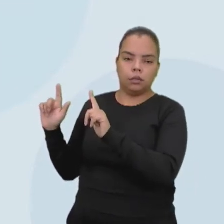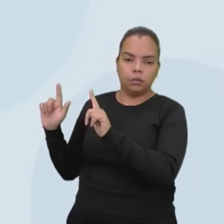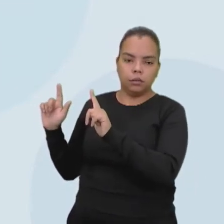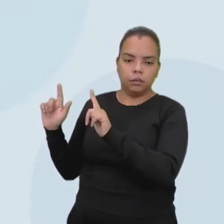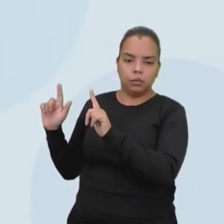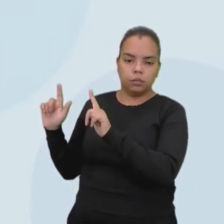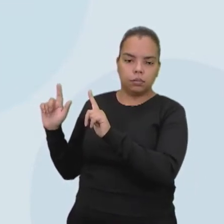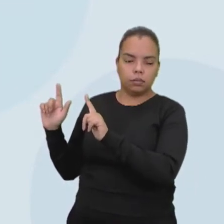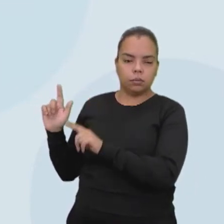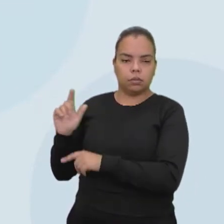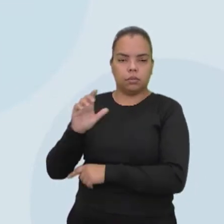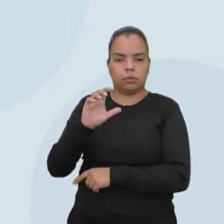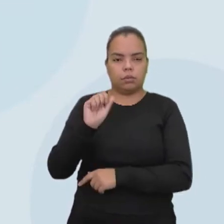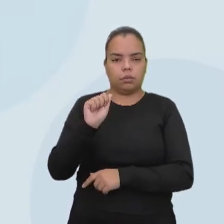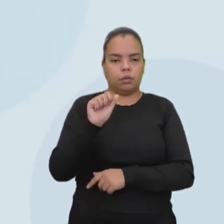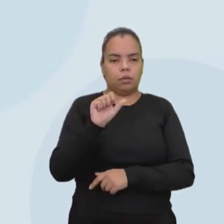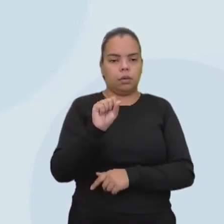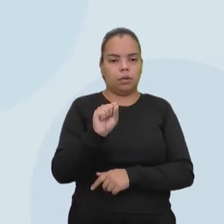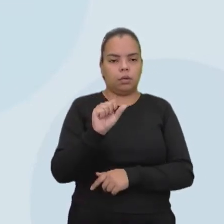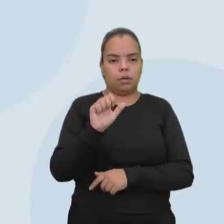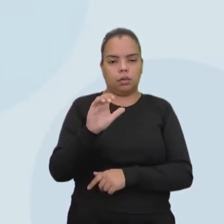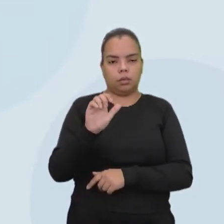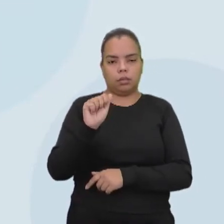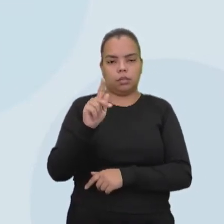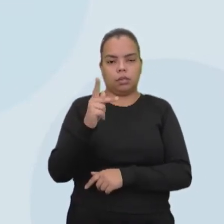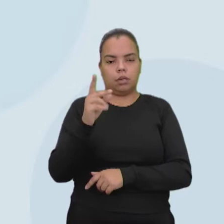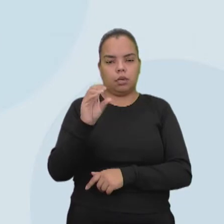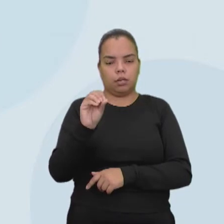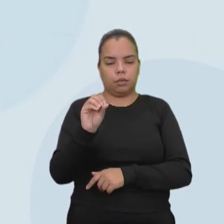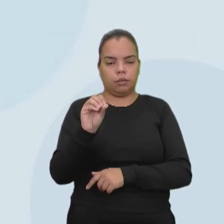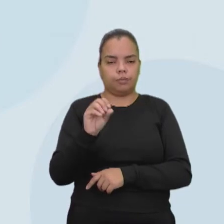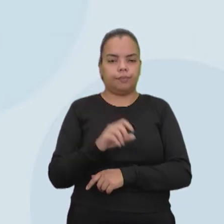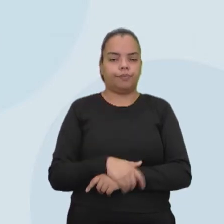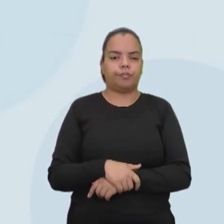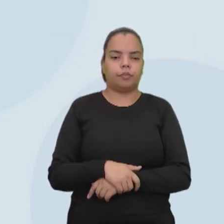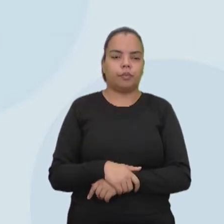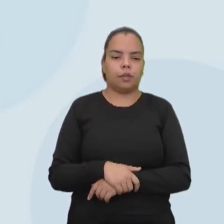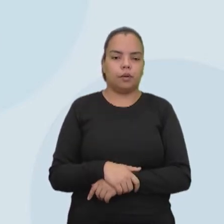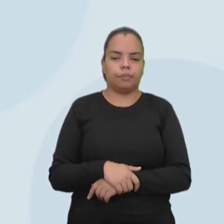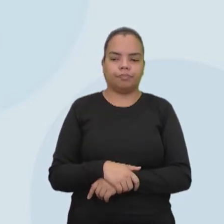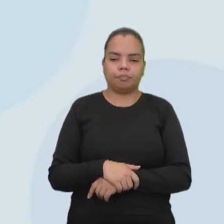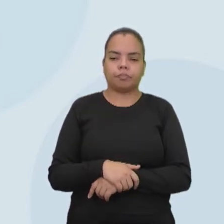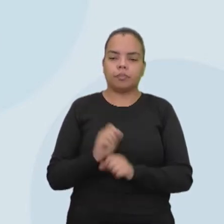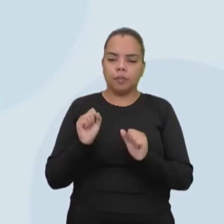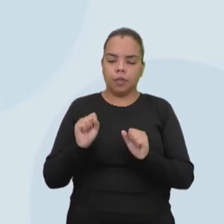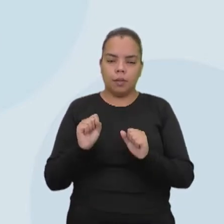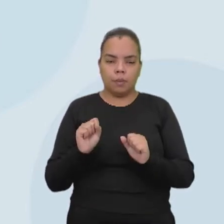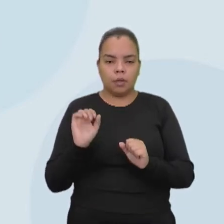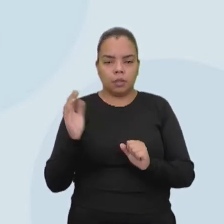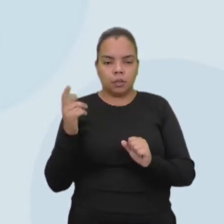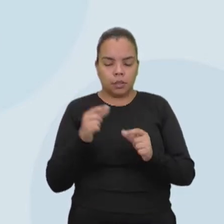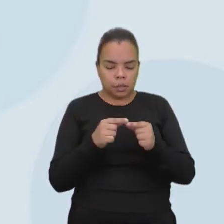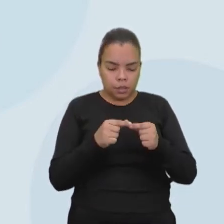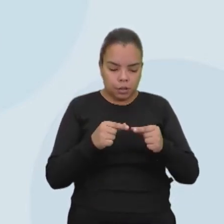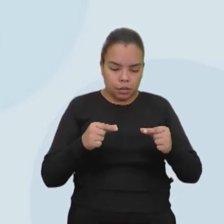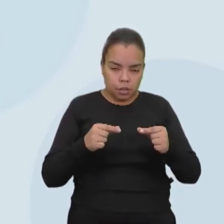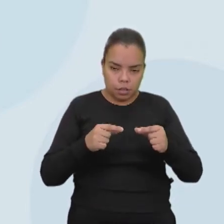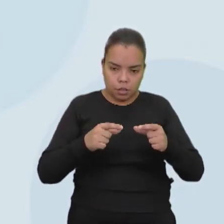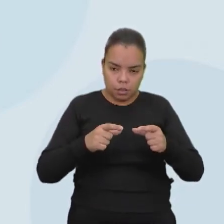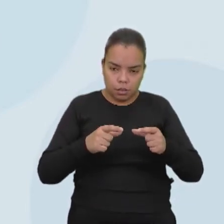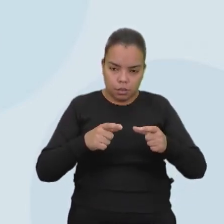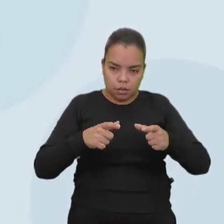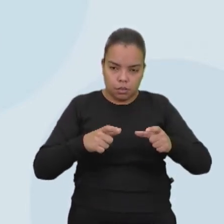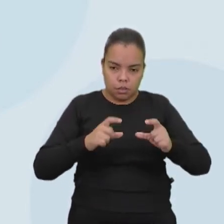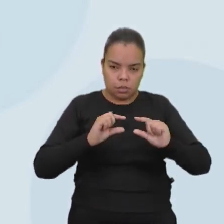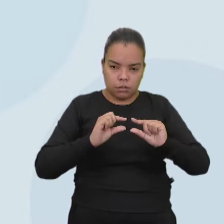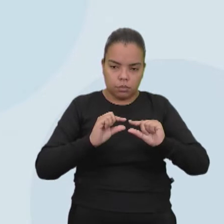cascalho, que é muito grosso, a gente vai ver exemplos aí, ele pode ser muito grosso, médio ou fino. Tem os diâmetros aí, né? Aí